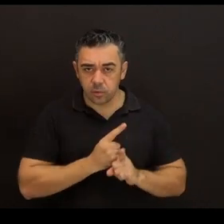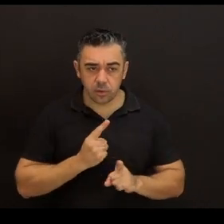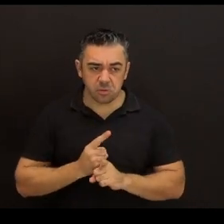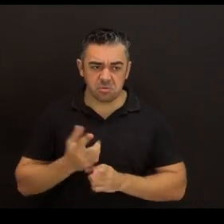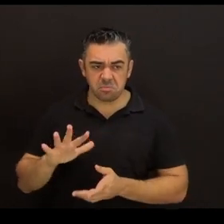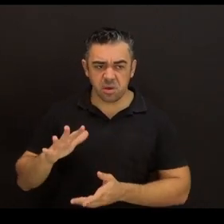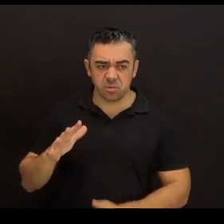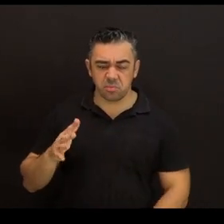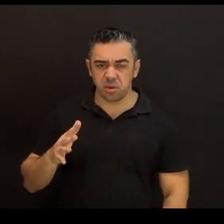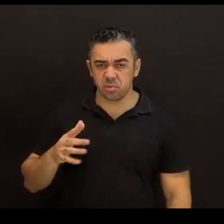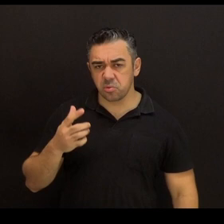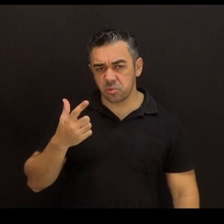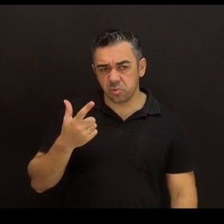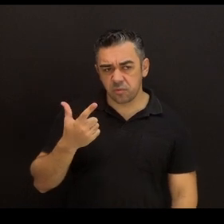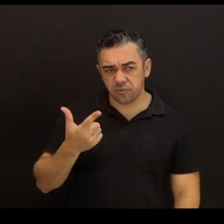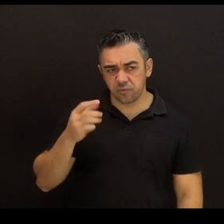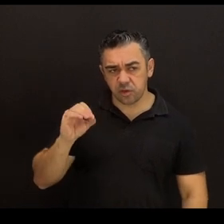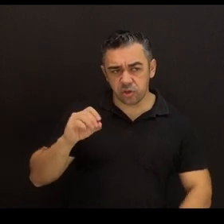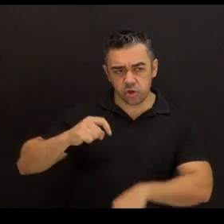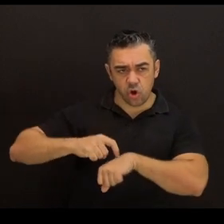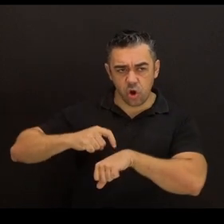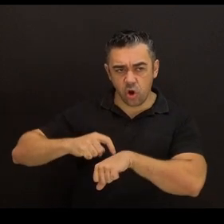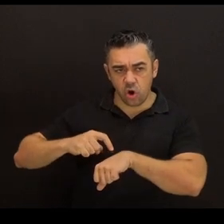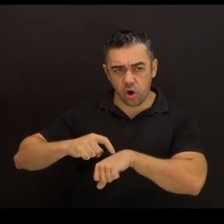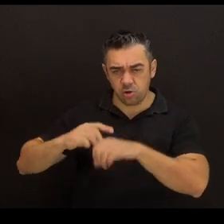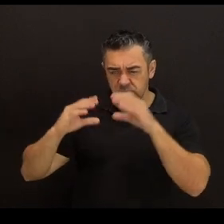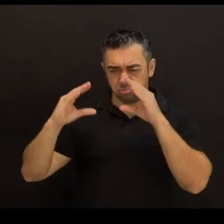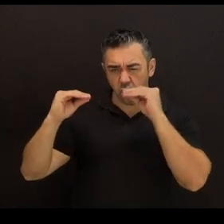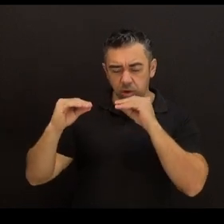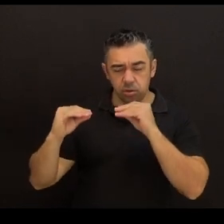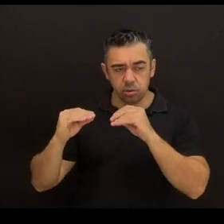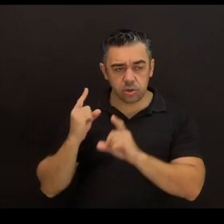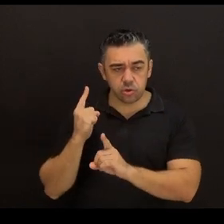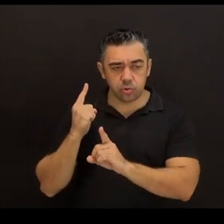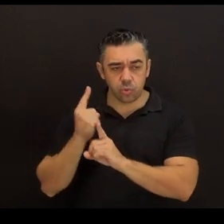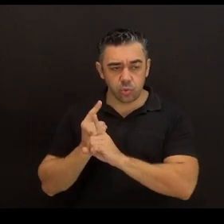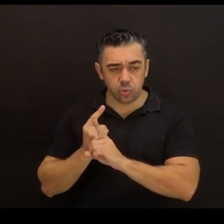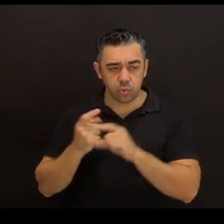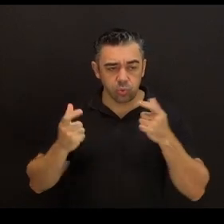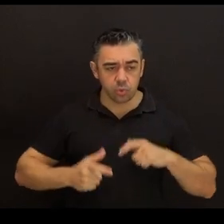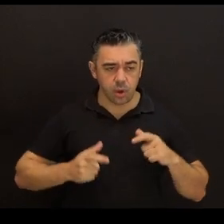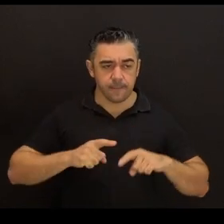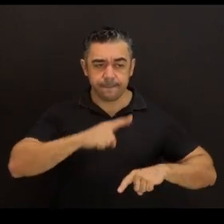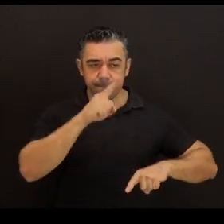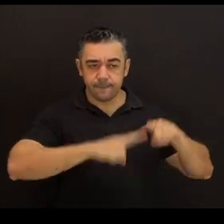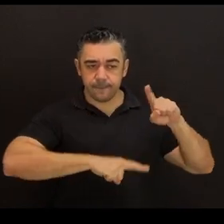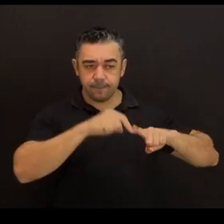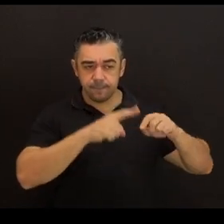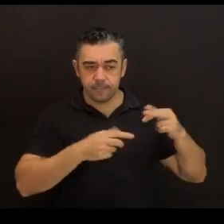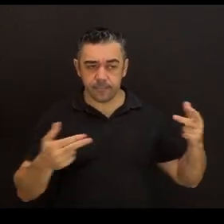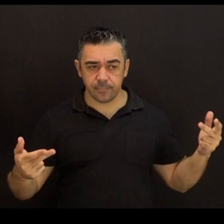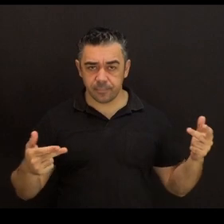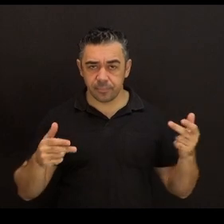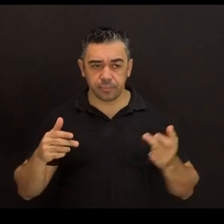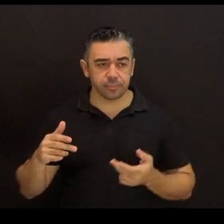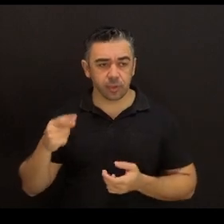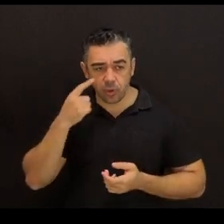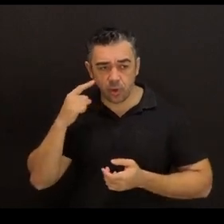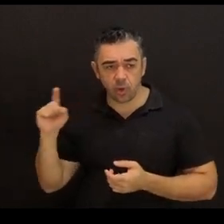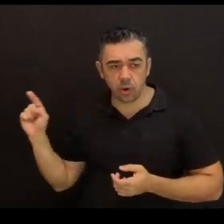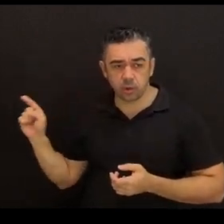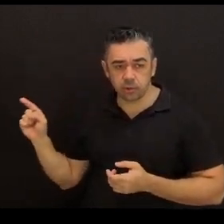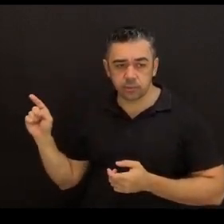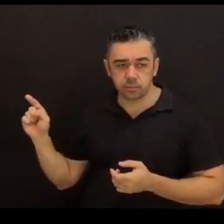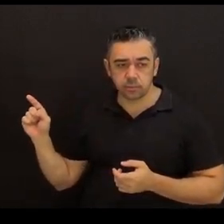de quase 20 horas da noite quando nós chegamos no local uma série de objetos essa parte aqui da casa